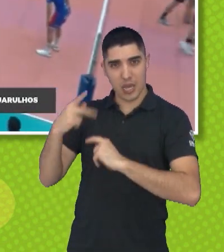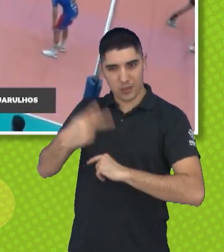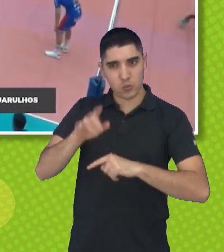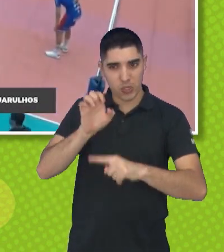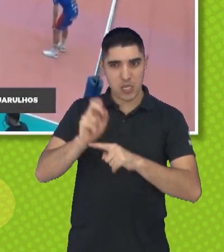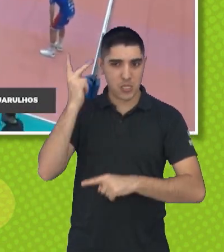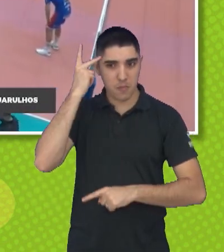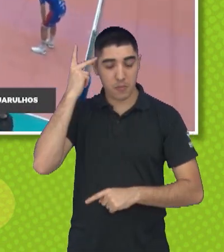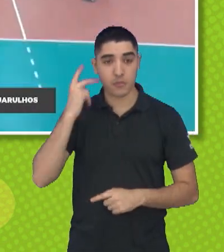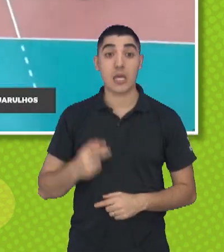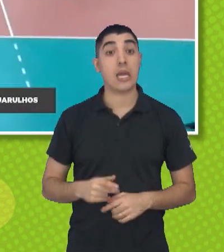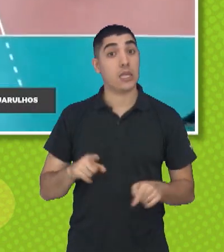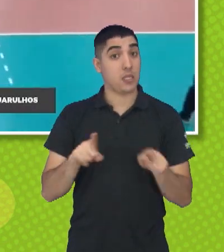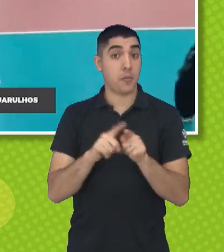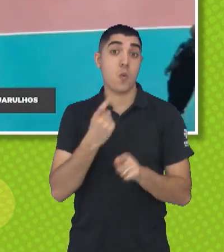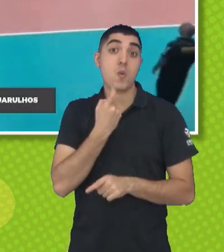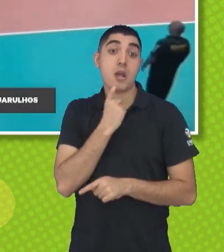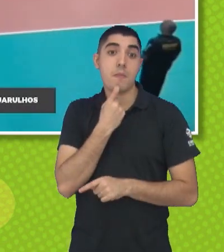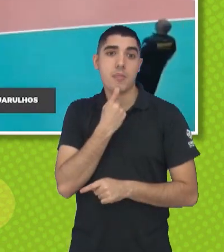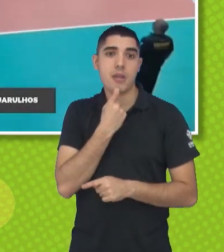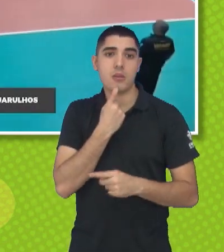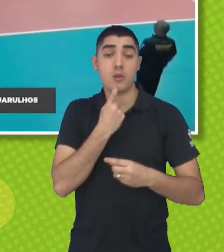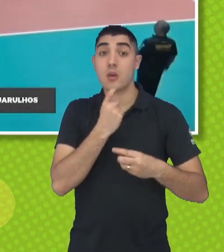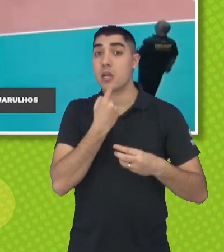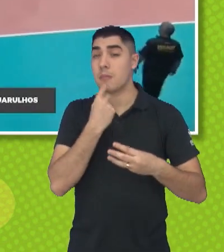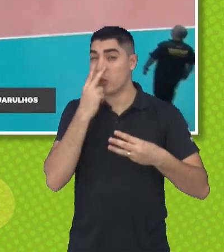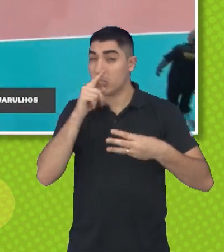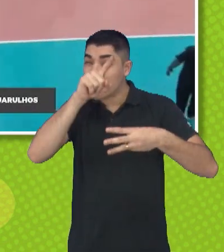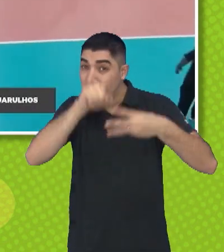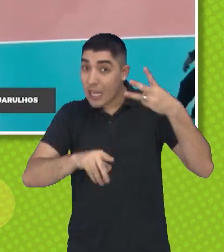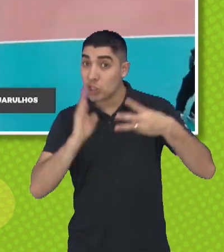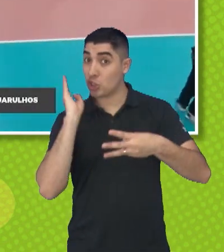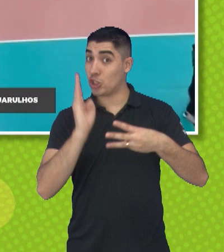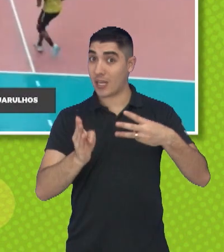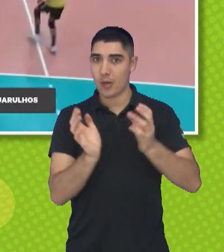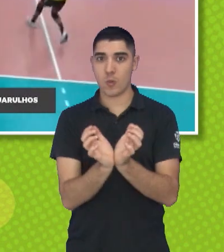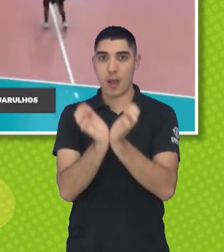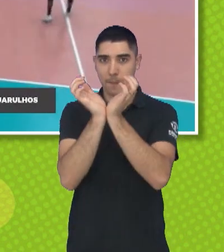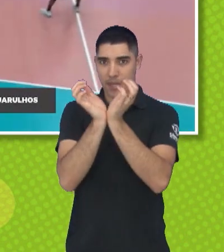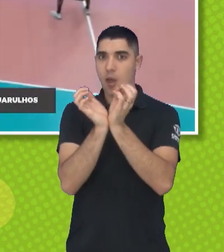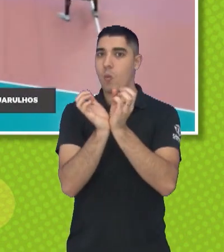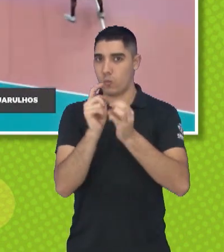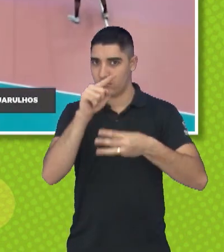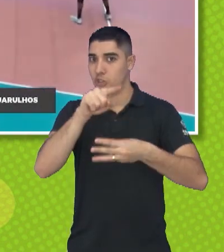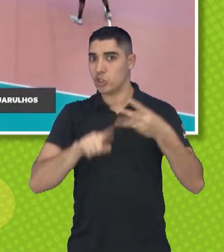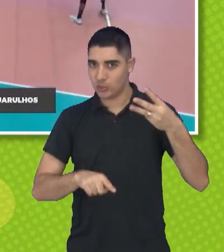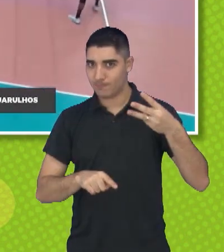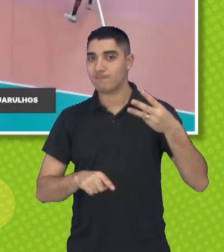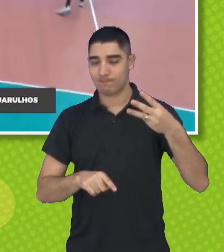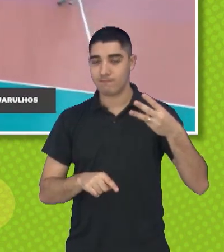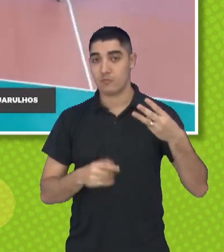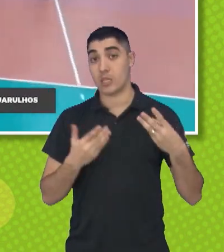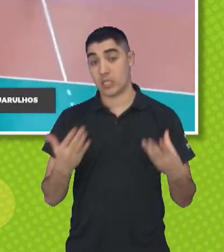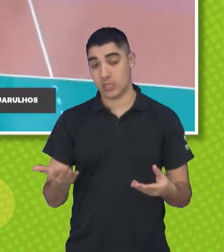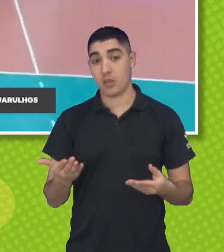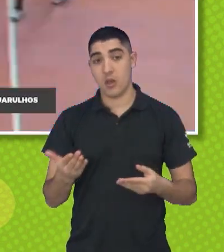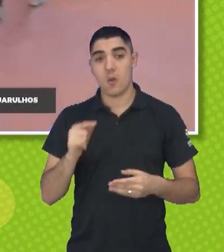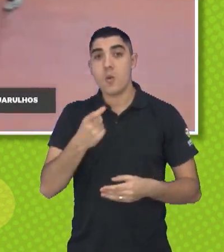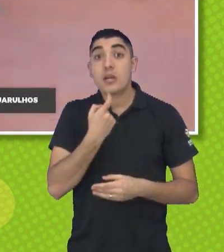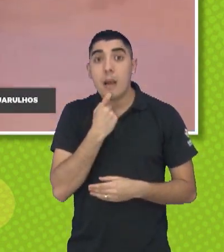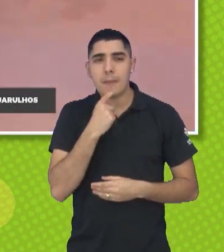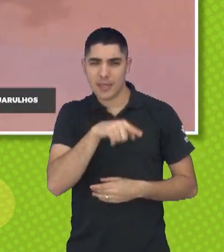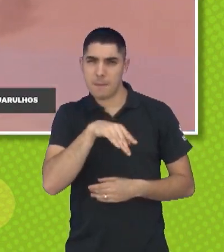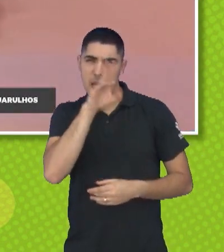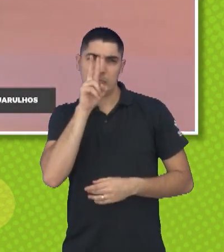Atual bipaulista, né? Então, na verdade, acho que atual tri-paulista. Eles estavam brigando pelo Tetra. Então, o Campinas aí era um dos